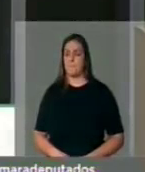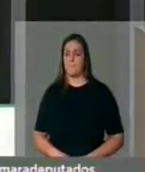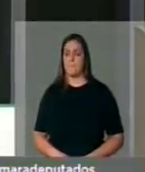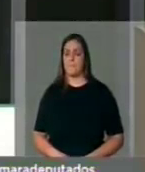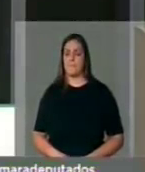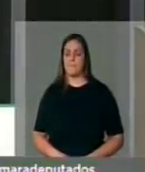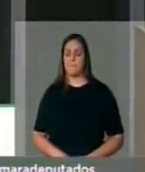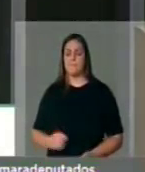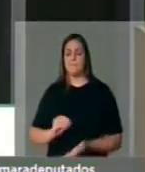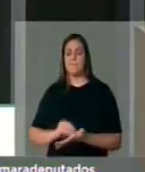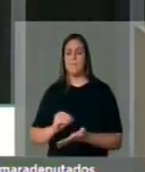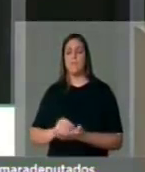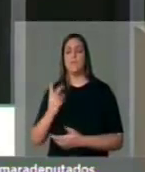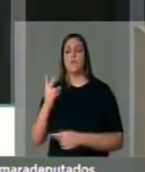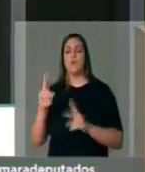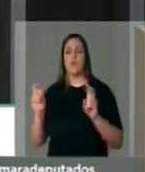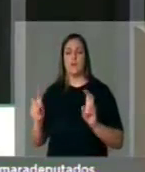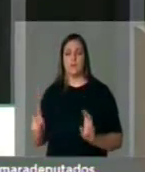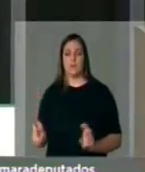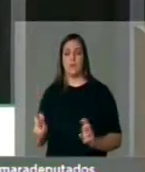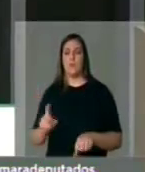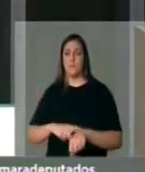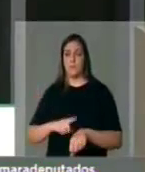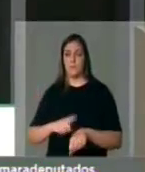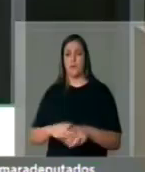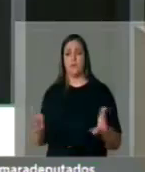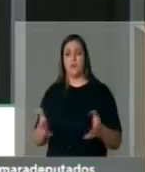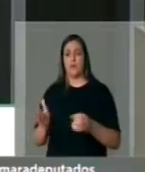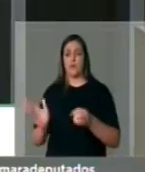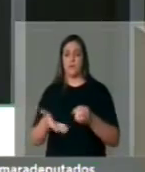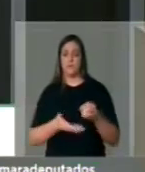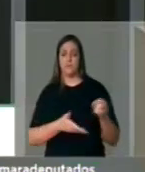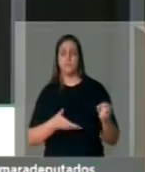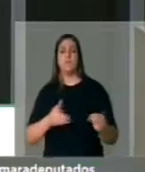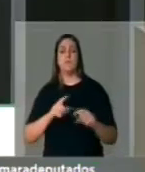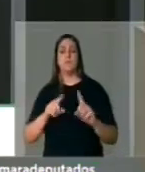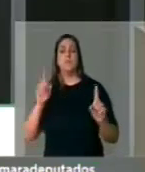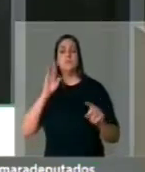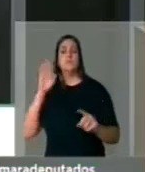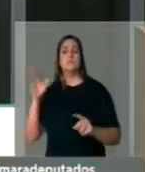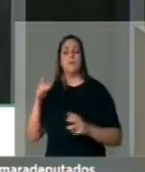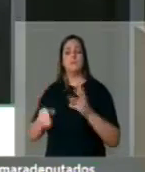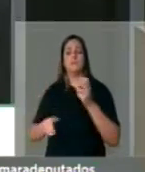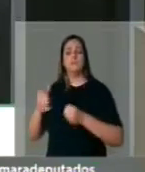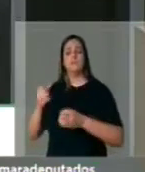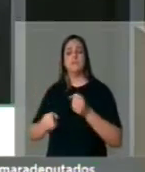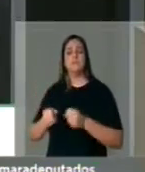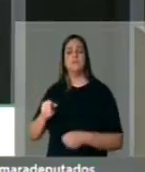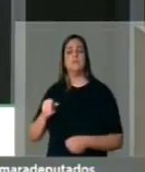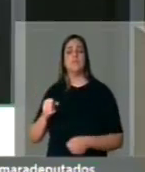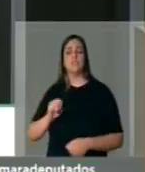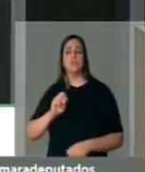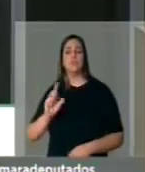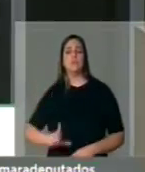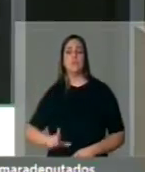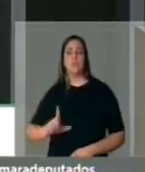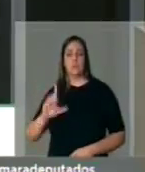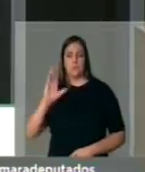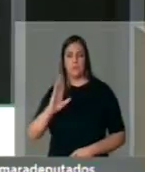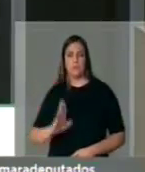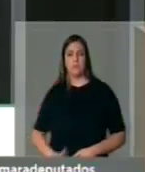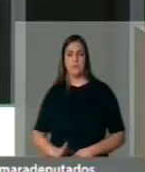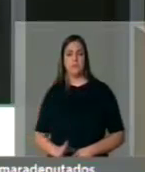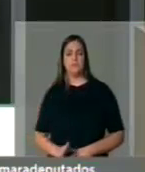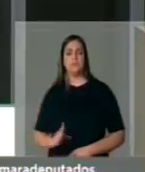nós estamos no momento de safra, no setor leiteiro em especial, no Rio Grande do Sul, no sul do Brasil.